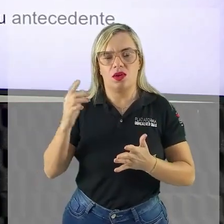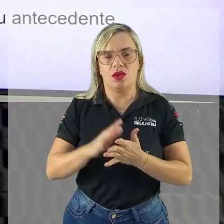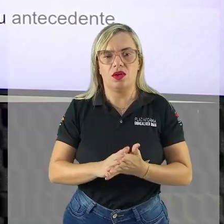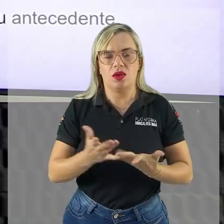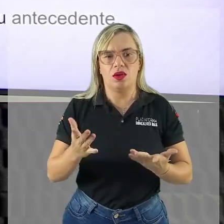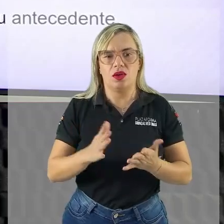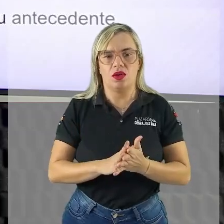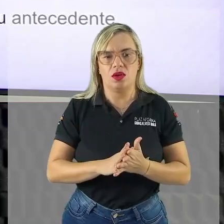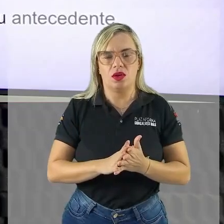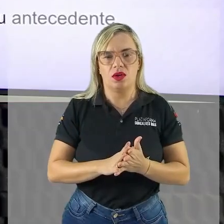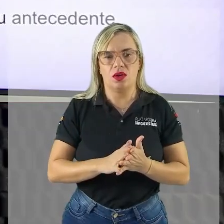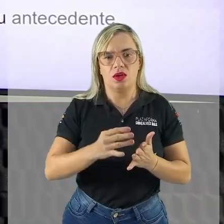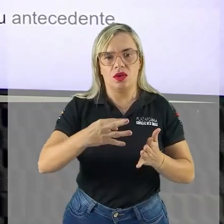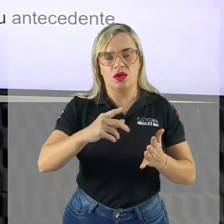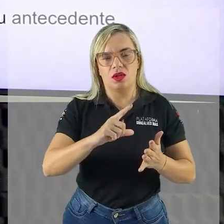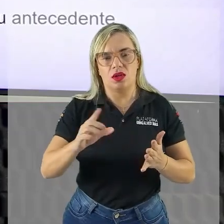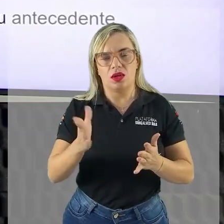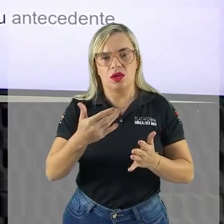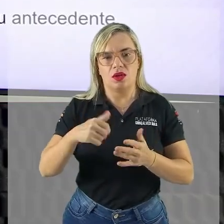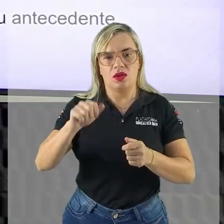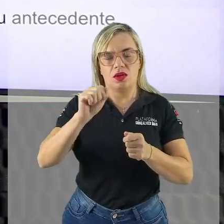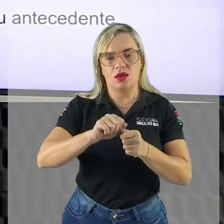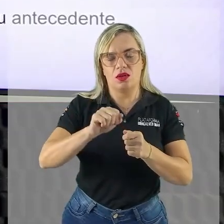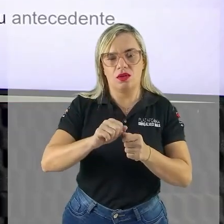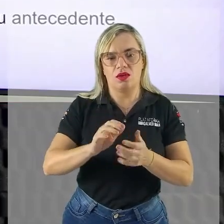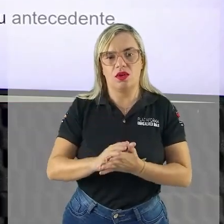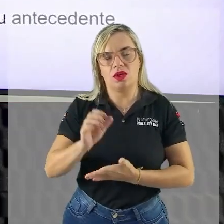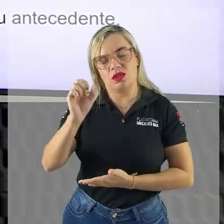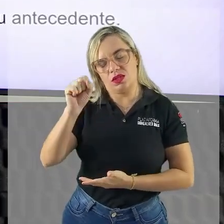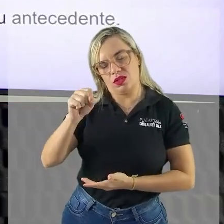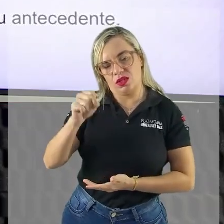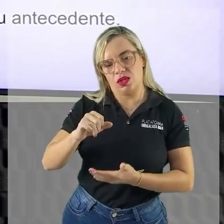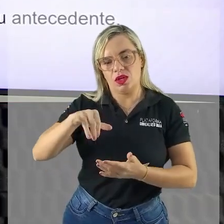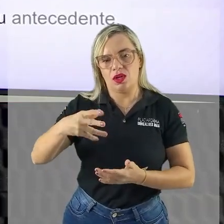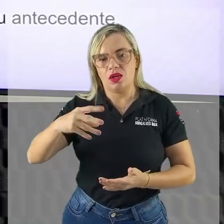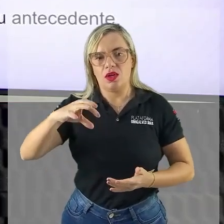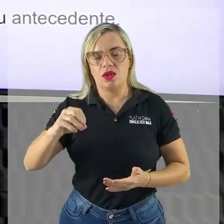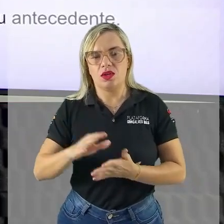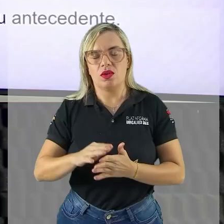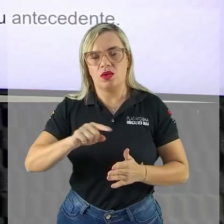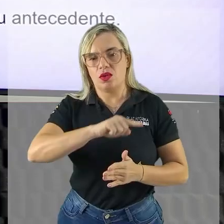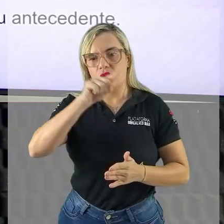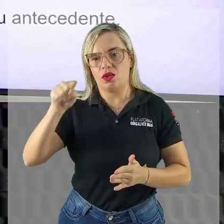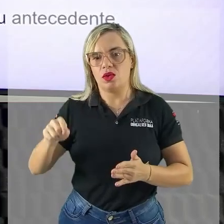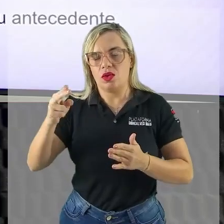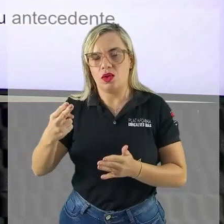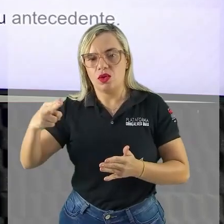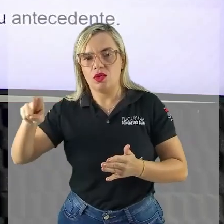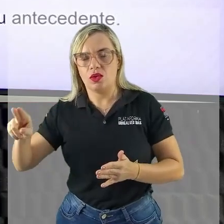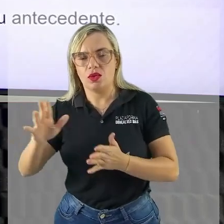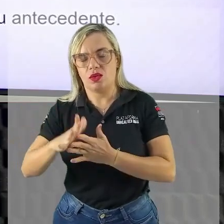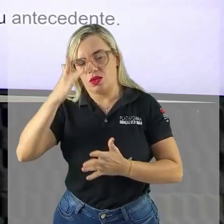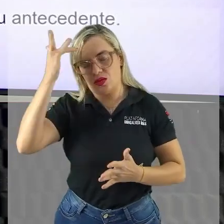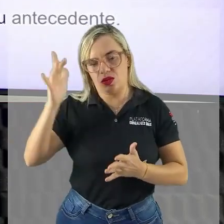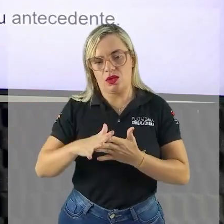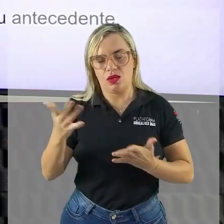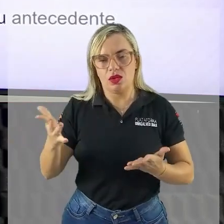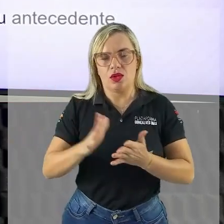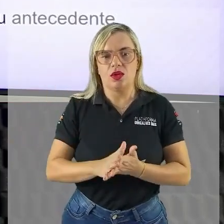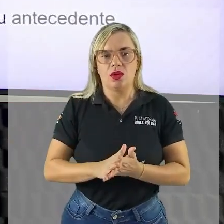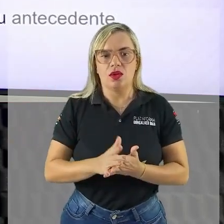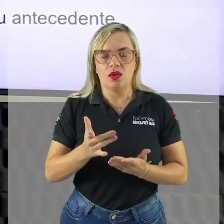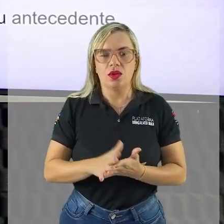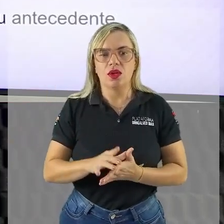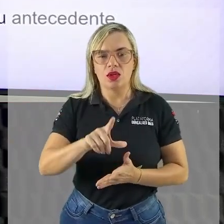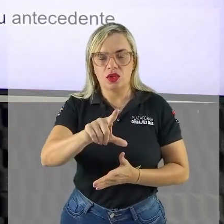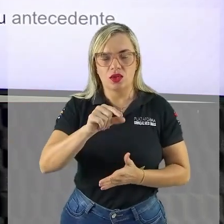por João Baldo Ribeiro. Isso seria diferente. Então, dê preferência à voz ativa, aquela em que o sujeito é o agente, ele pratica